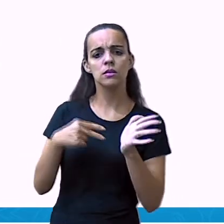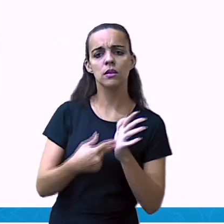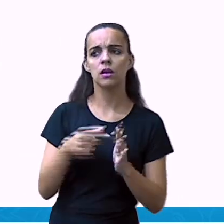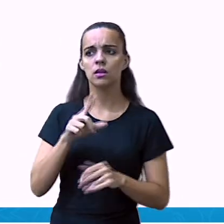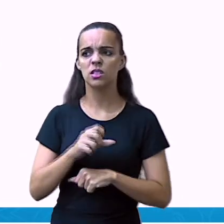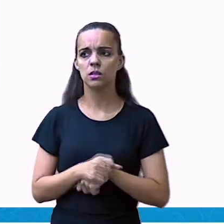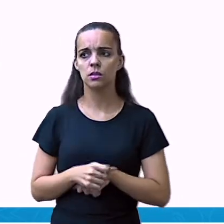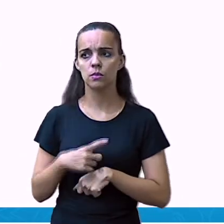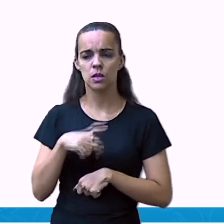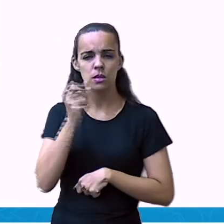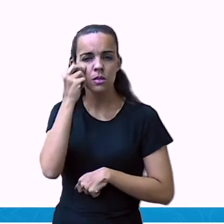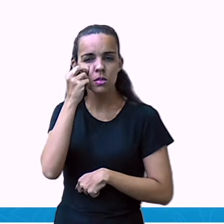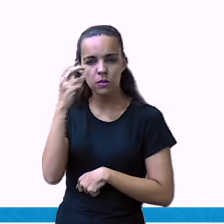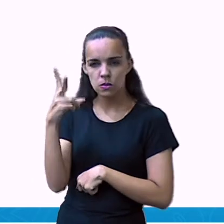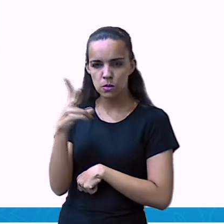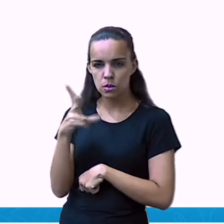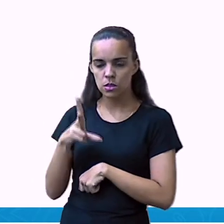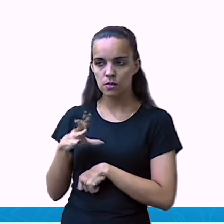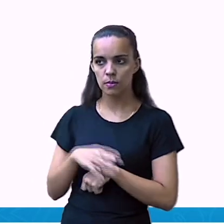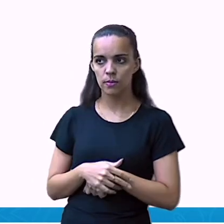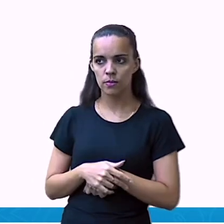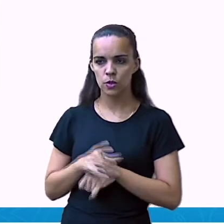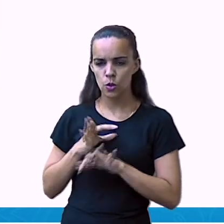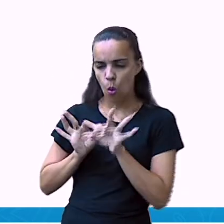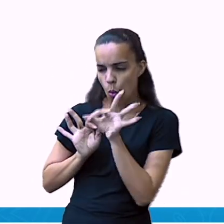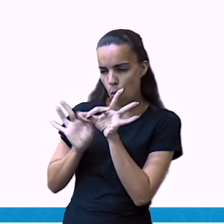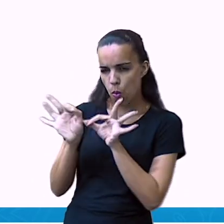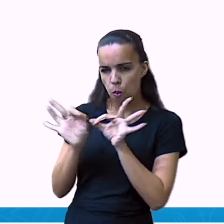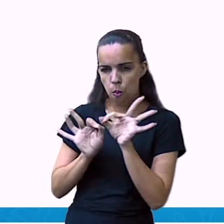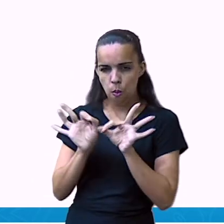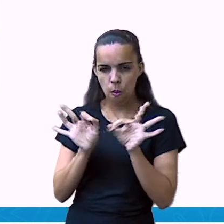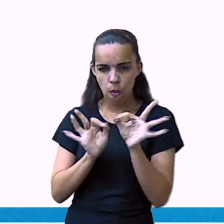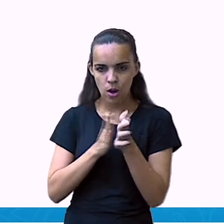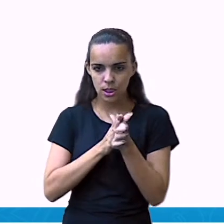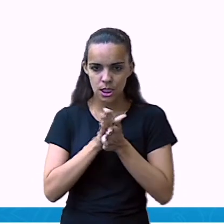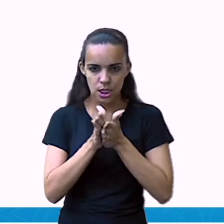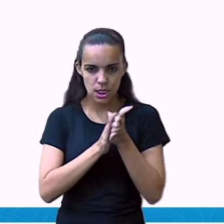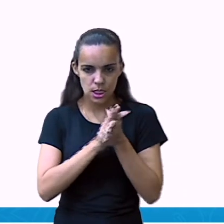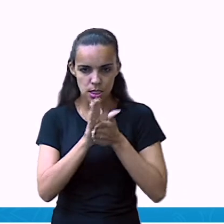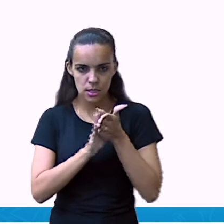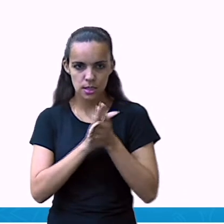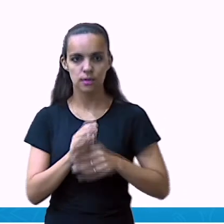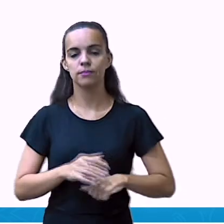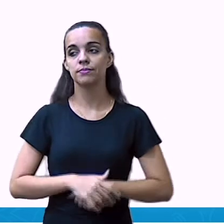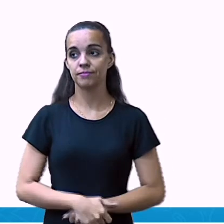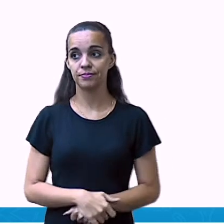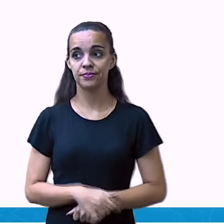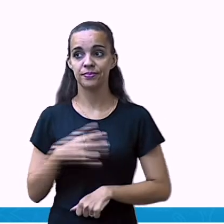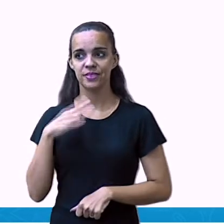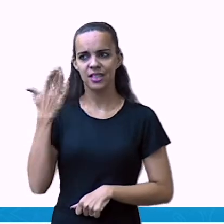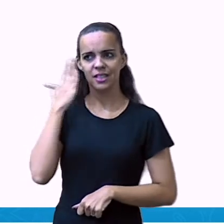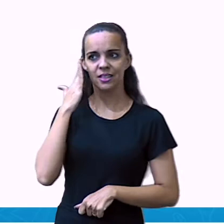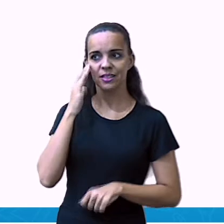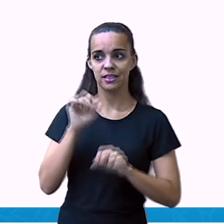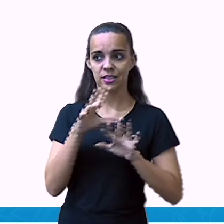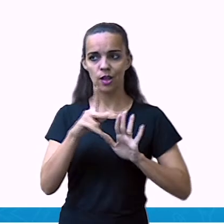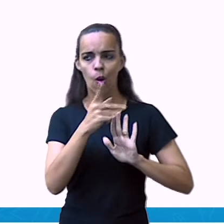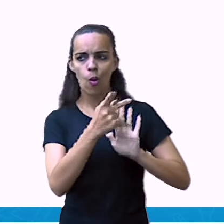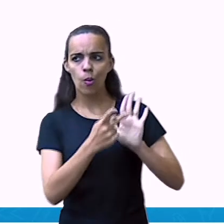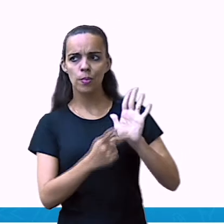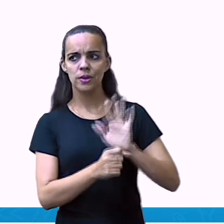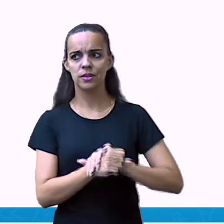pessoal? É esperto, ardiloso. Temos na tela o